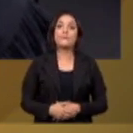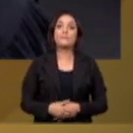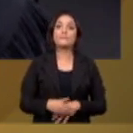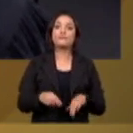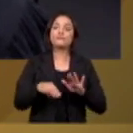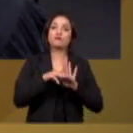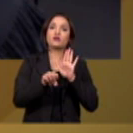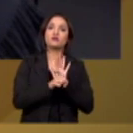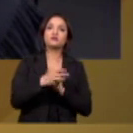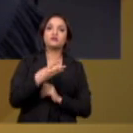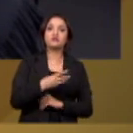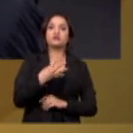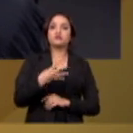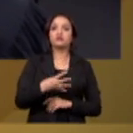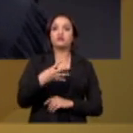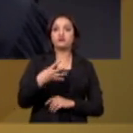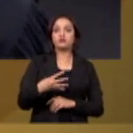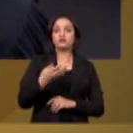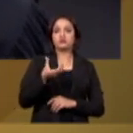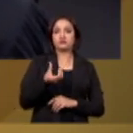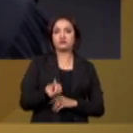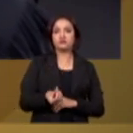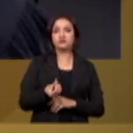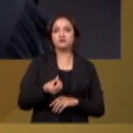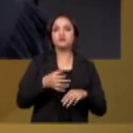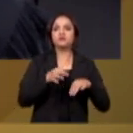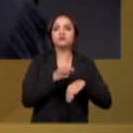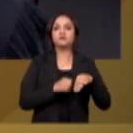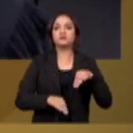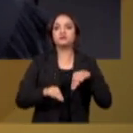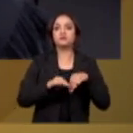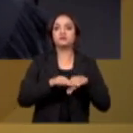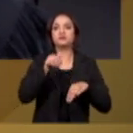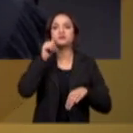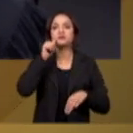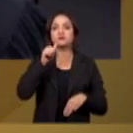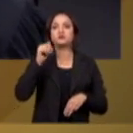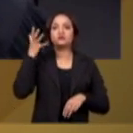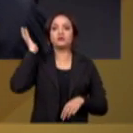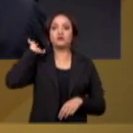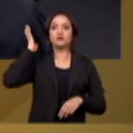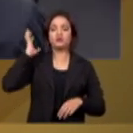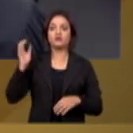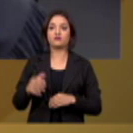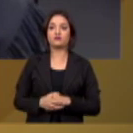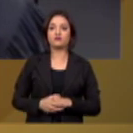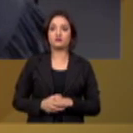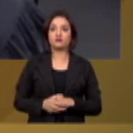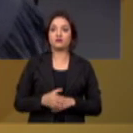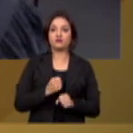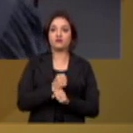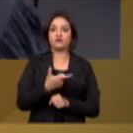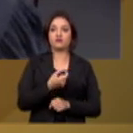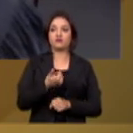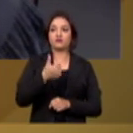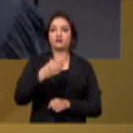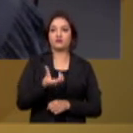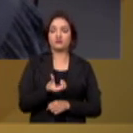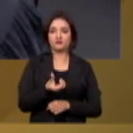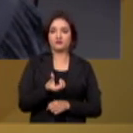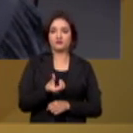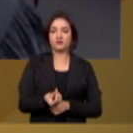44 46 sua excelência a ministra rosa weber um pouquinho mais antigo 2016